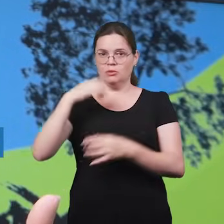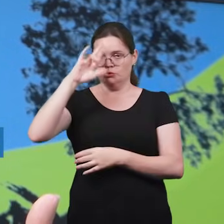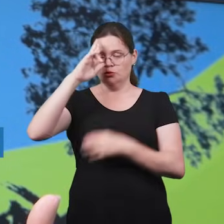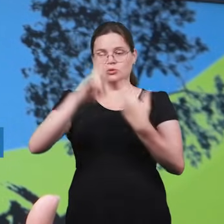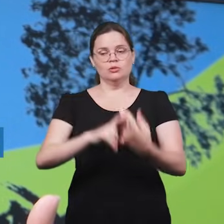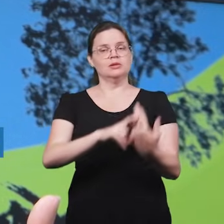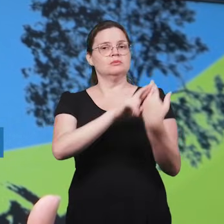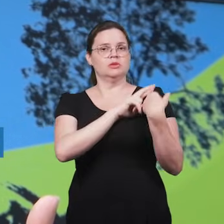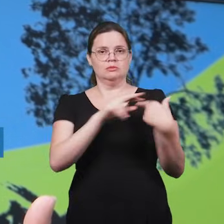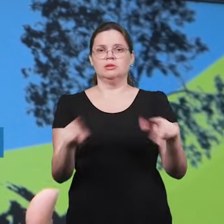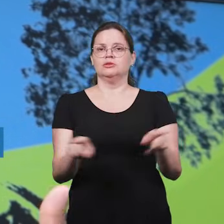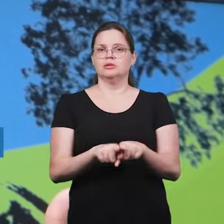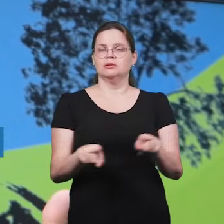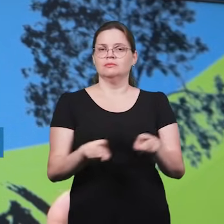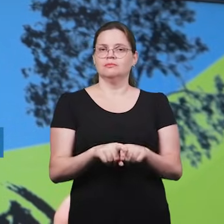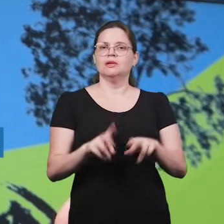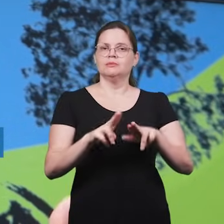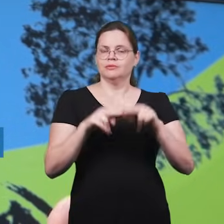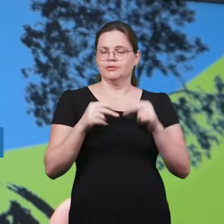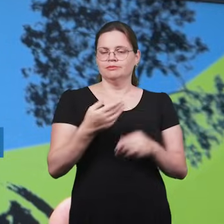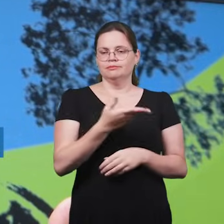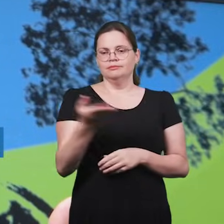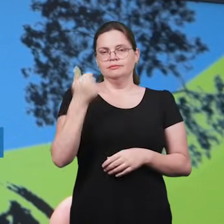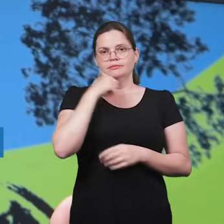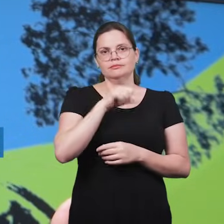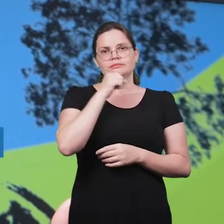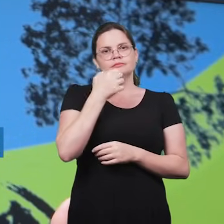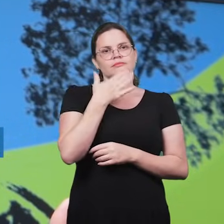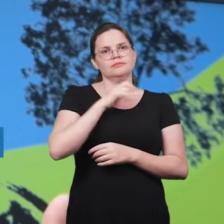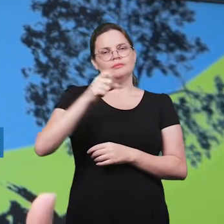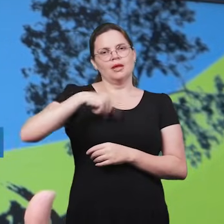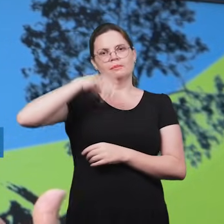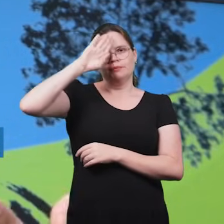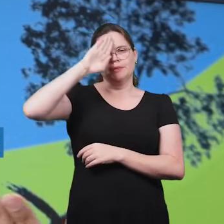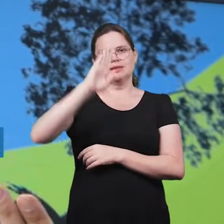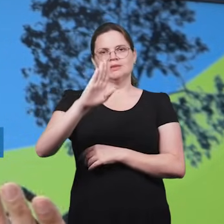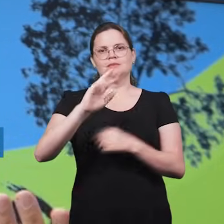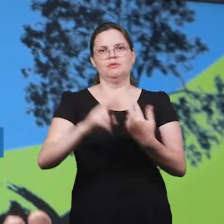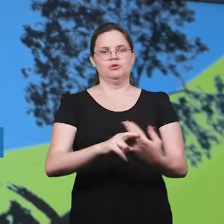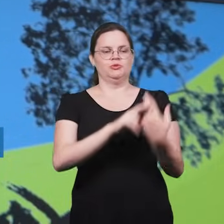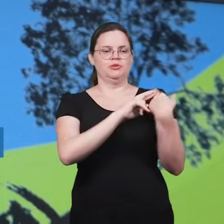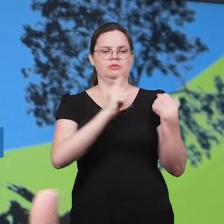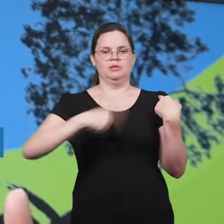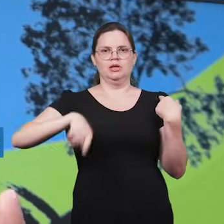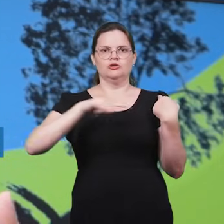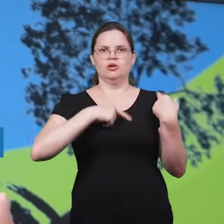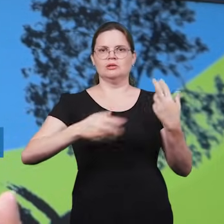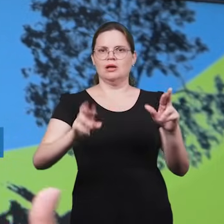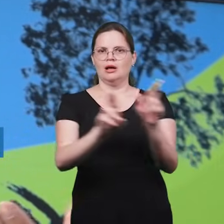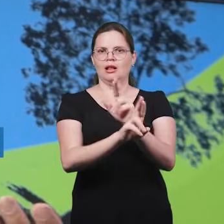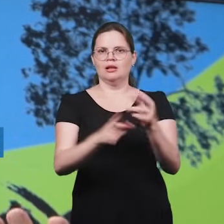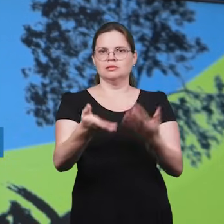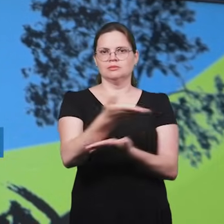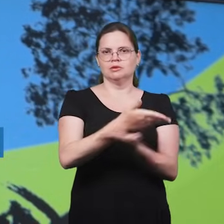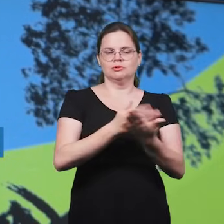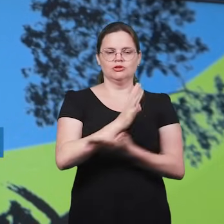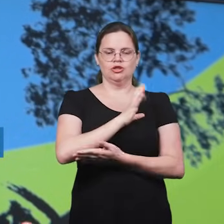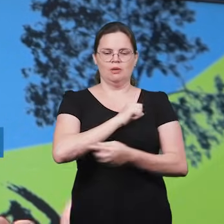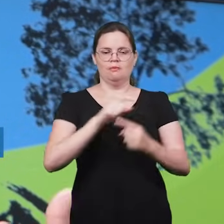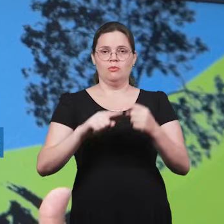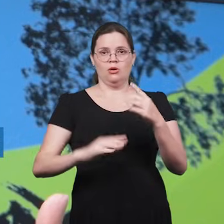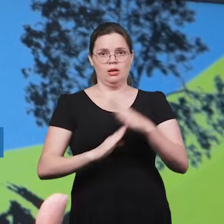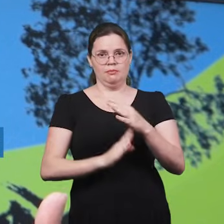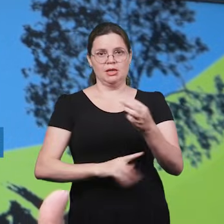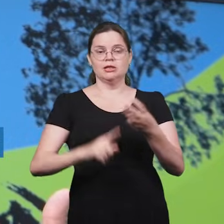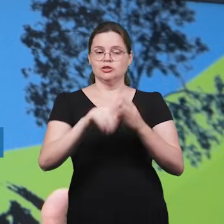Para os pais, essa é uma das principais tarefas que nós temos, essa relação de amor, de limite, de educação,